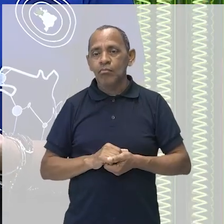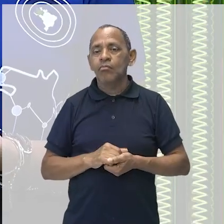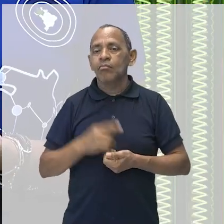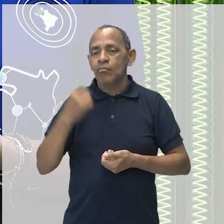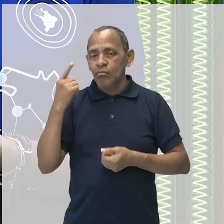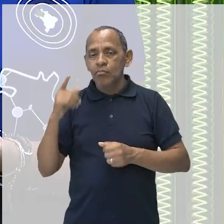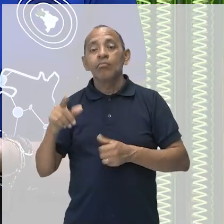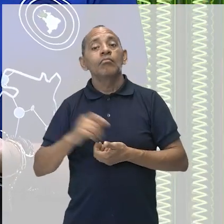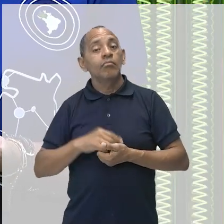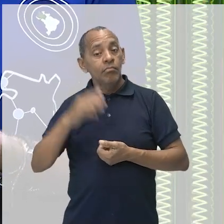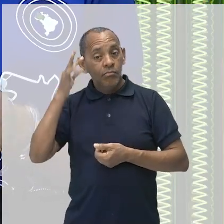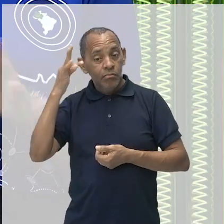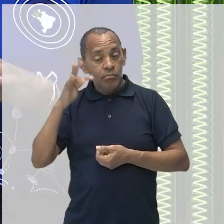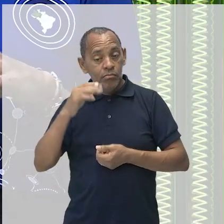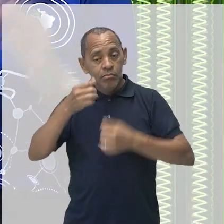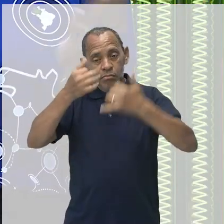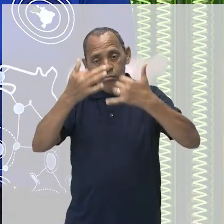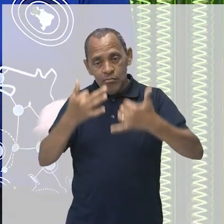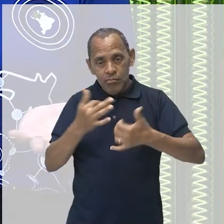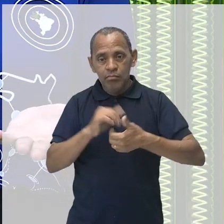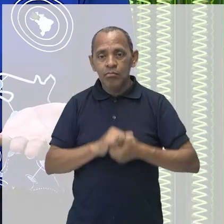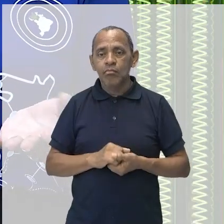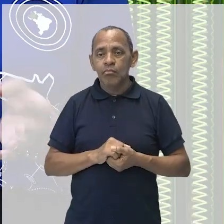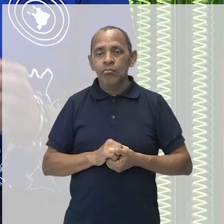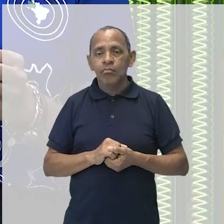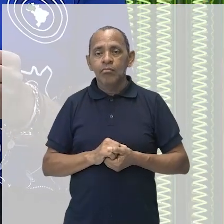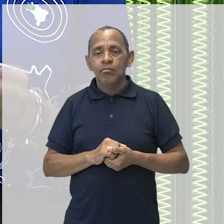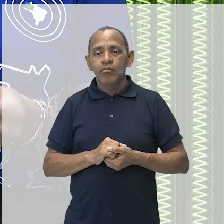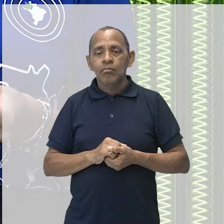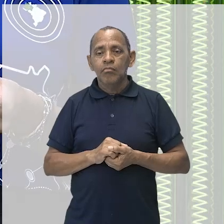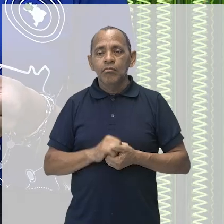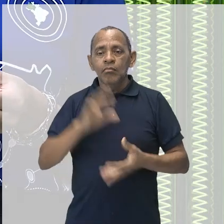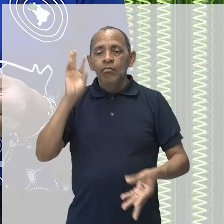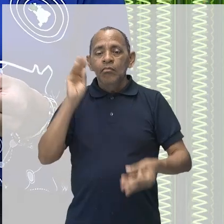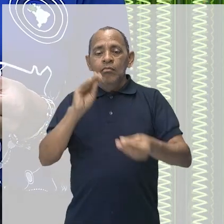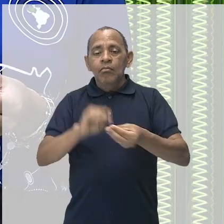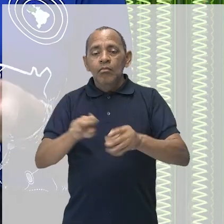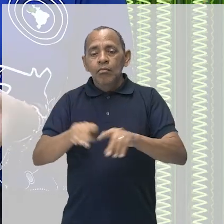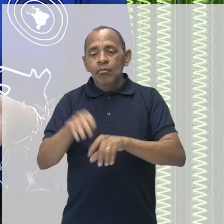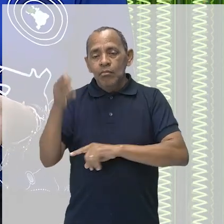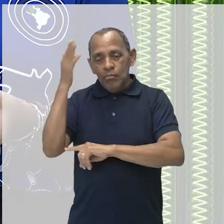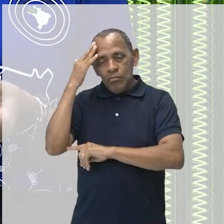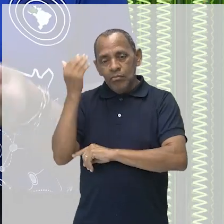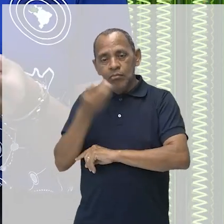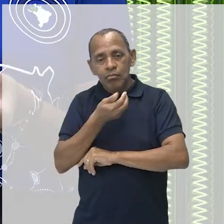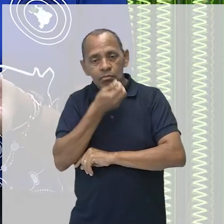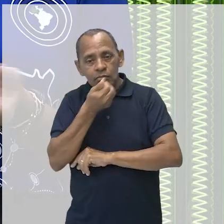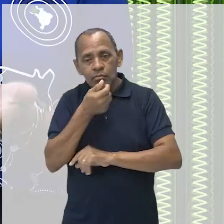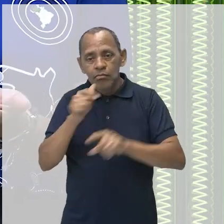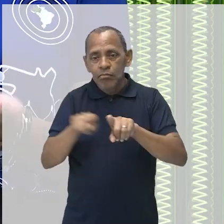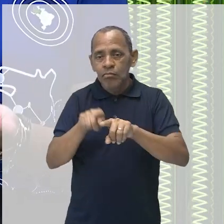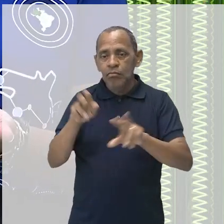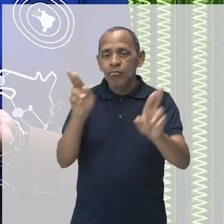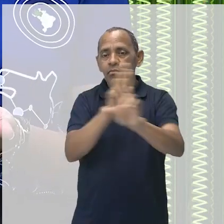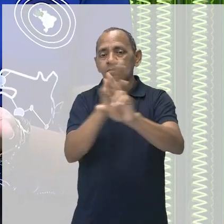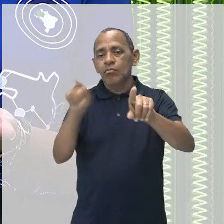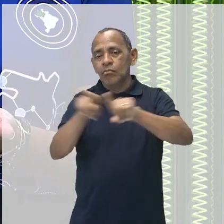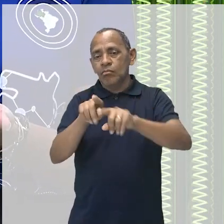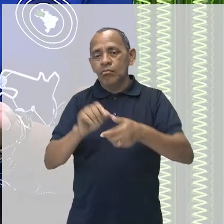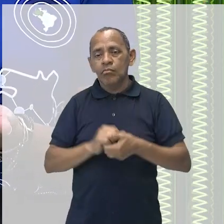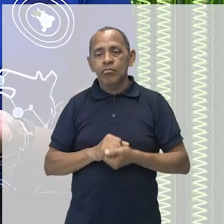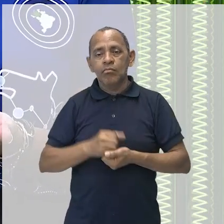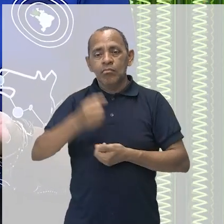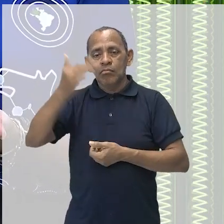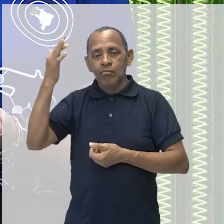que essa lei de Avogadro nos diz, em uma síntese. E vamos entender um pouco melhor essa relação igual essa quantidade